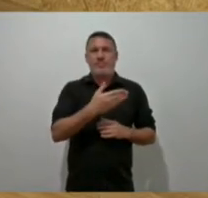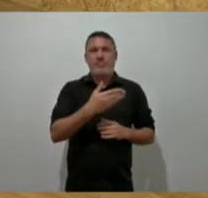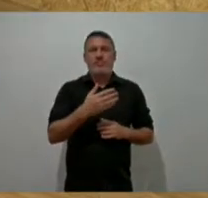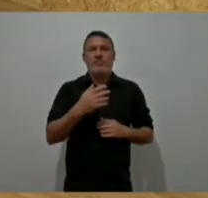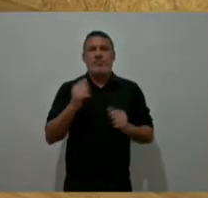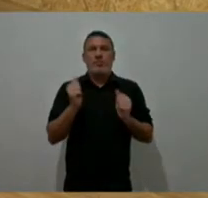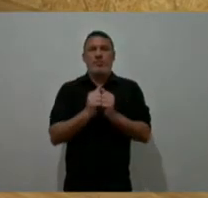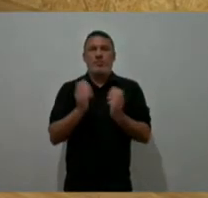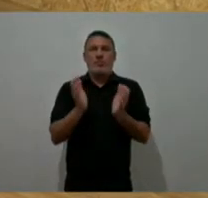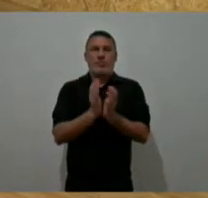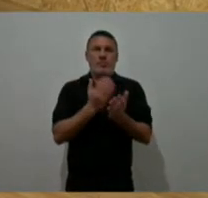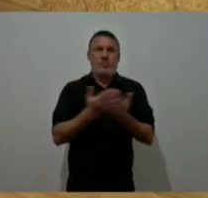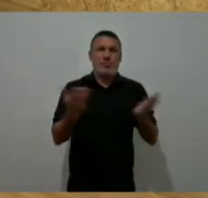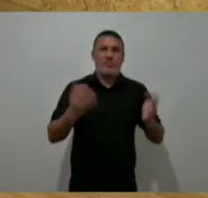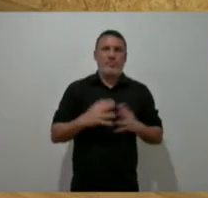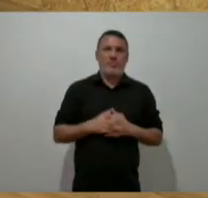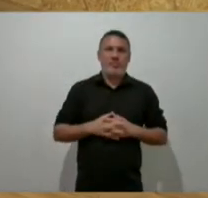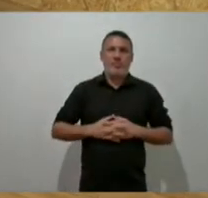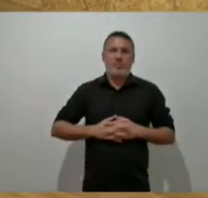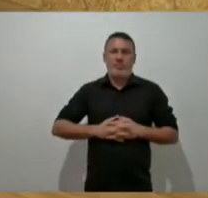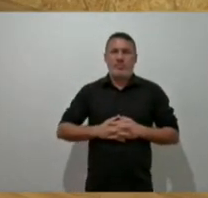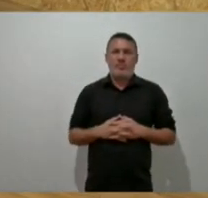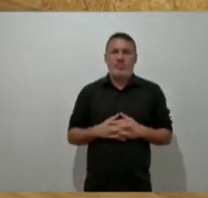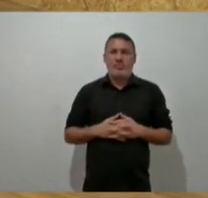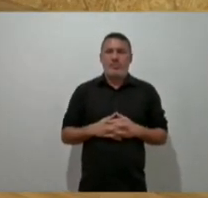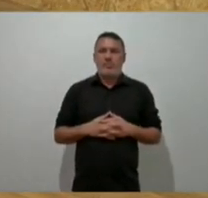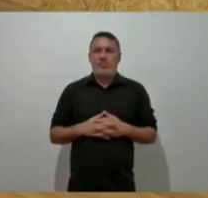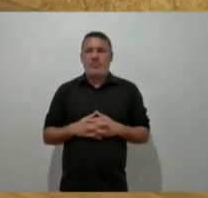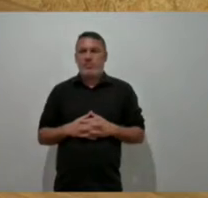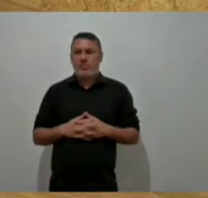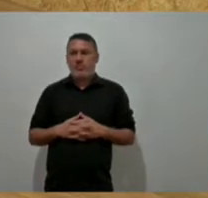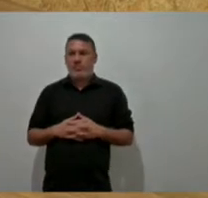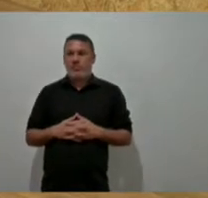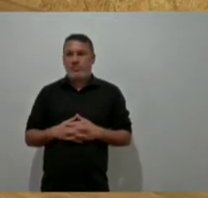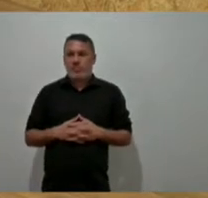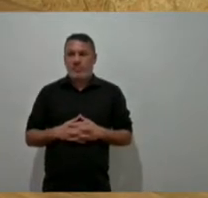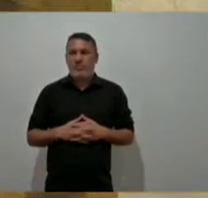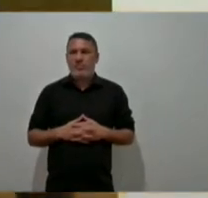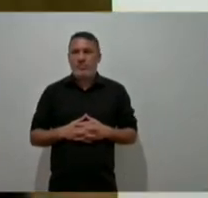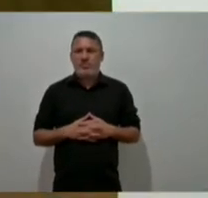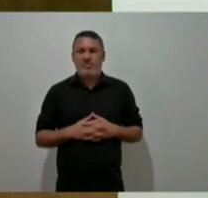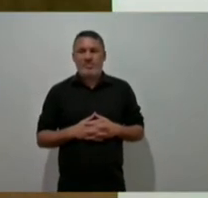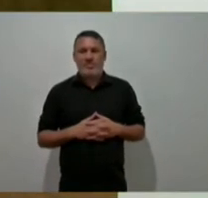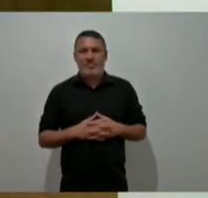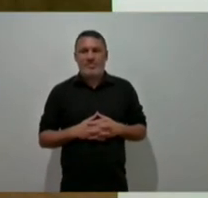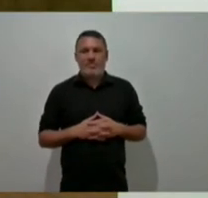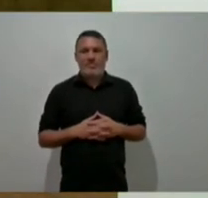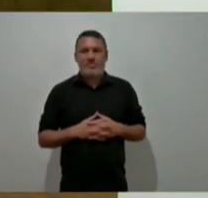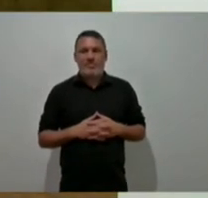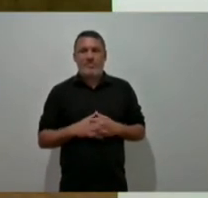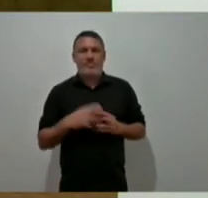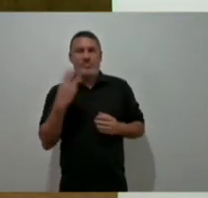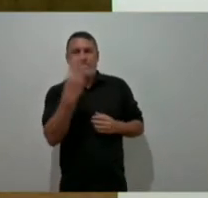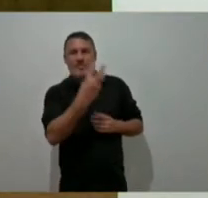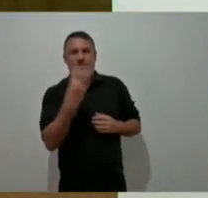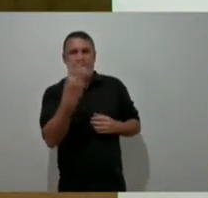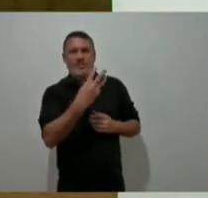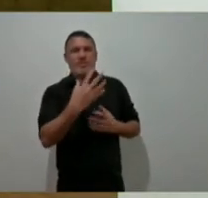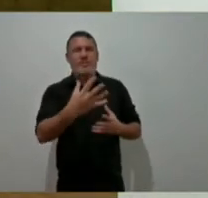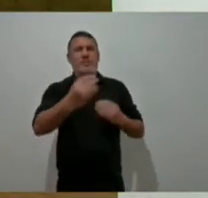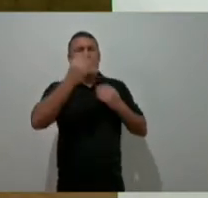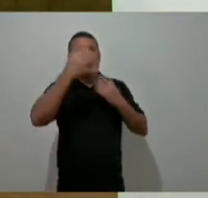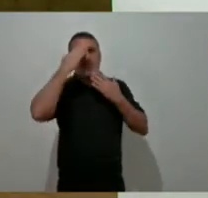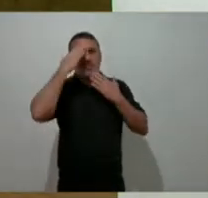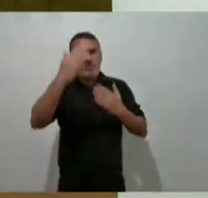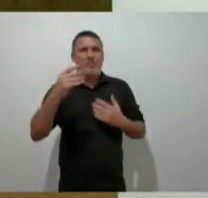também. Bom, Florian, Rigoni, Bruno, muito obrigado aqui pela presença. Eu